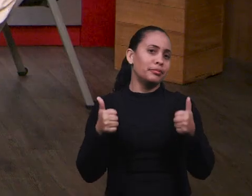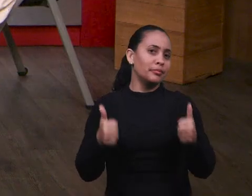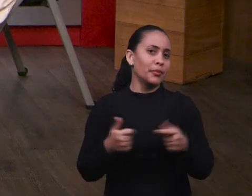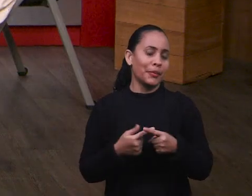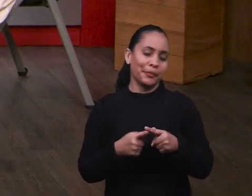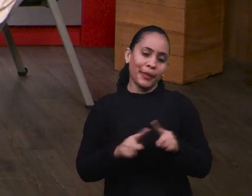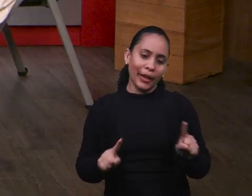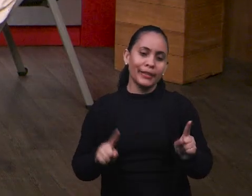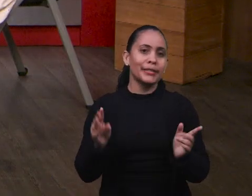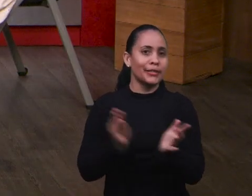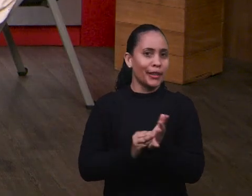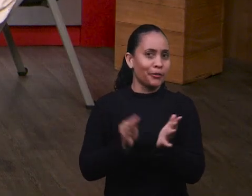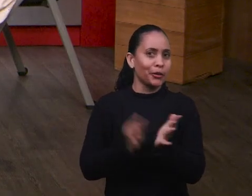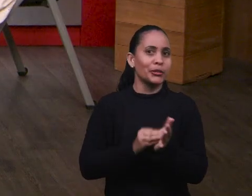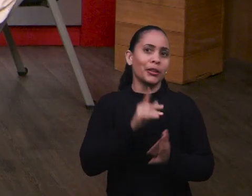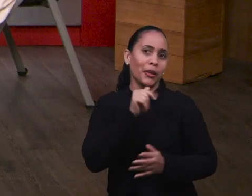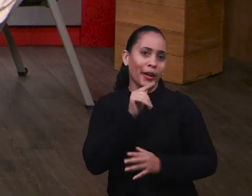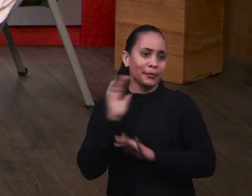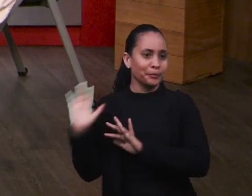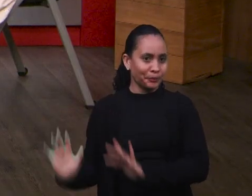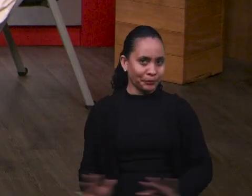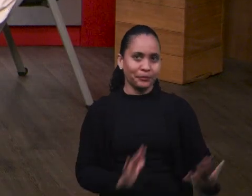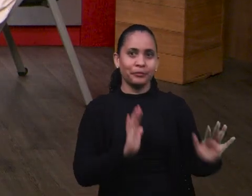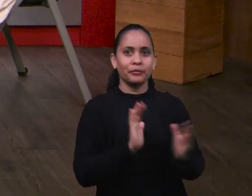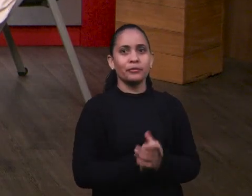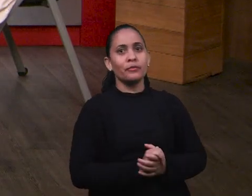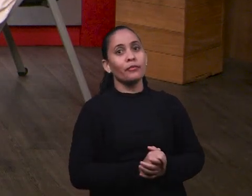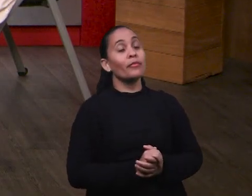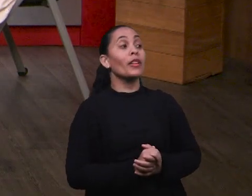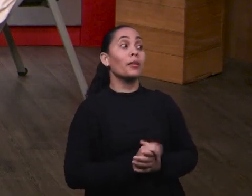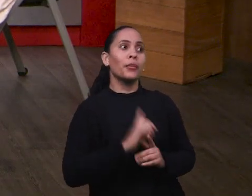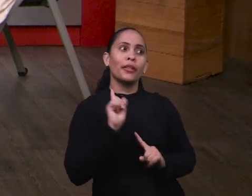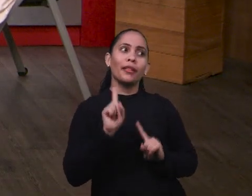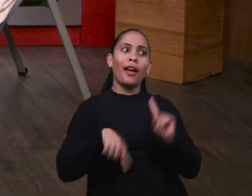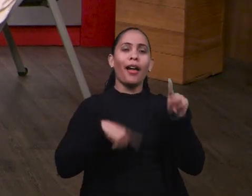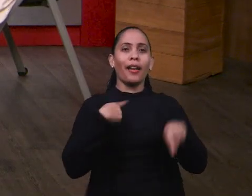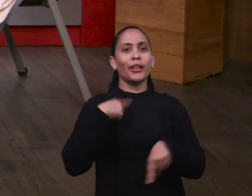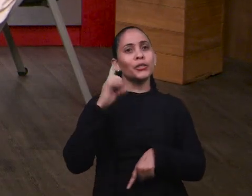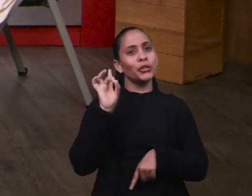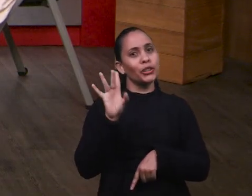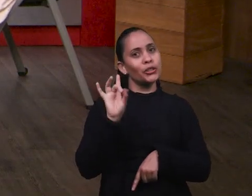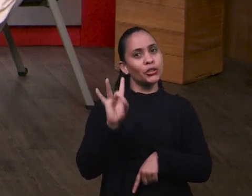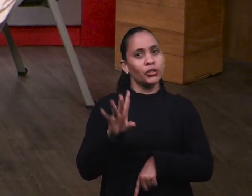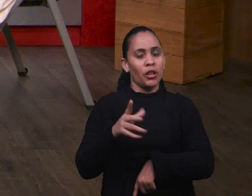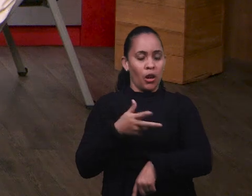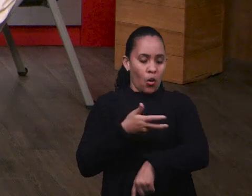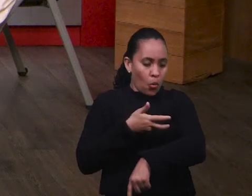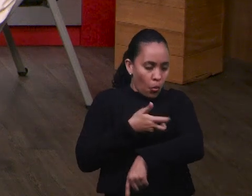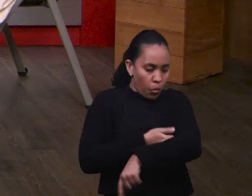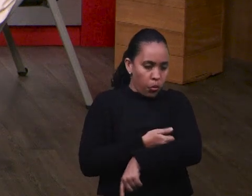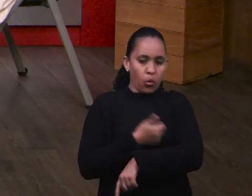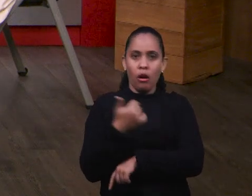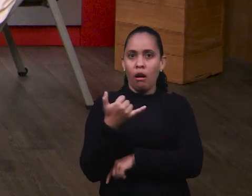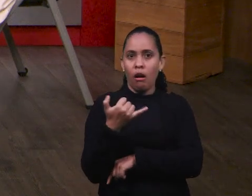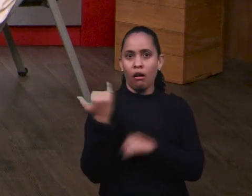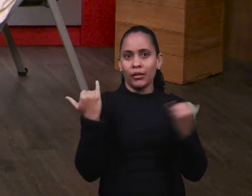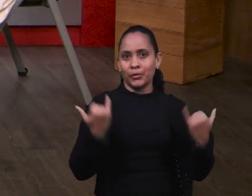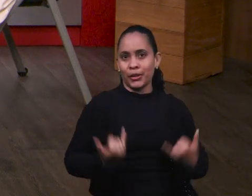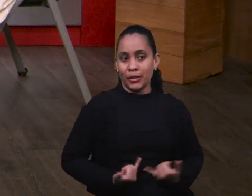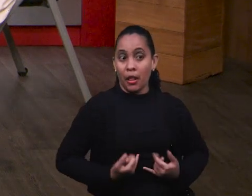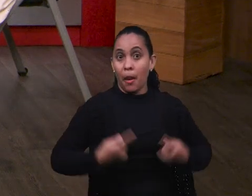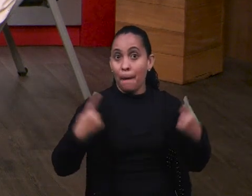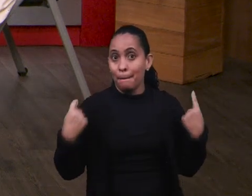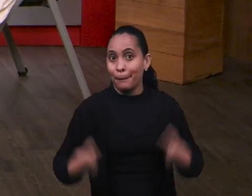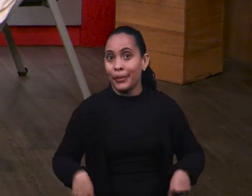gás. Meu Deus. Então é muito além de uma canetinha só. Sim, é muito além de uma canetinha. A gente tem que